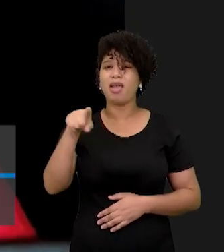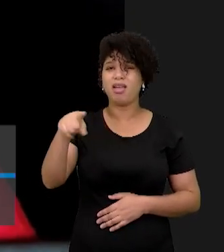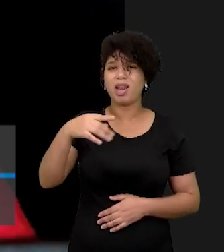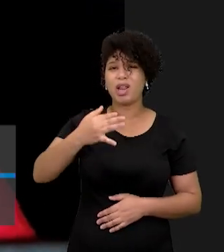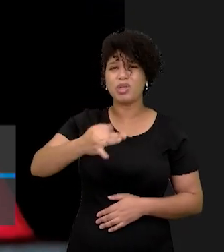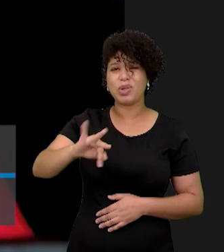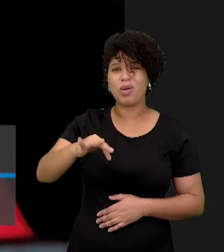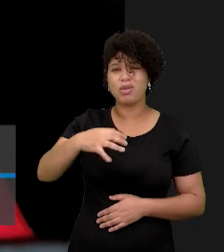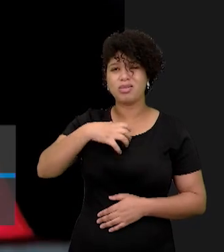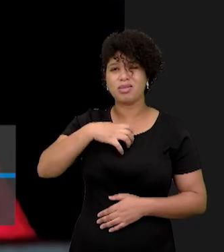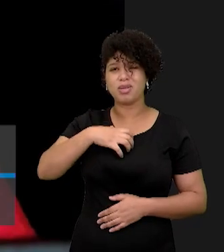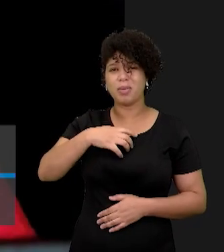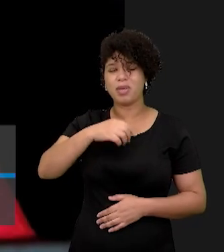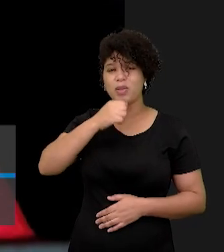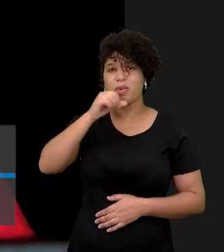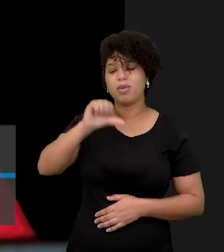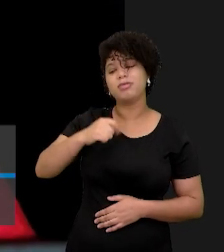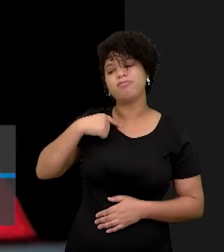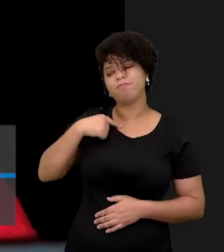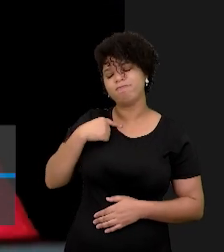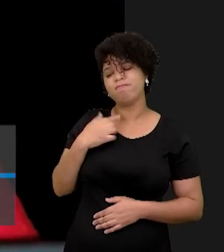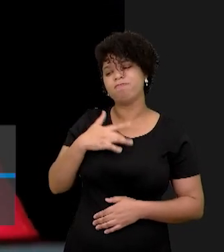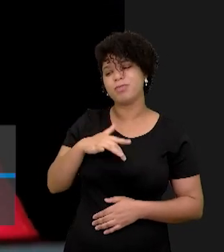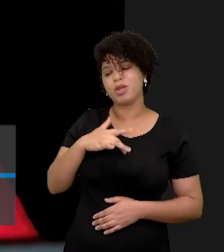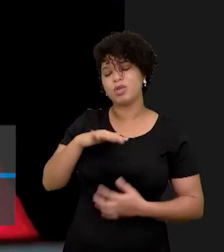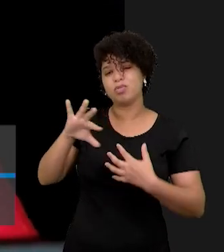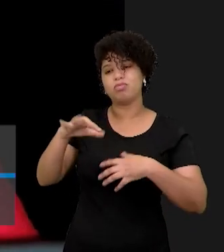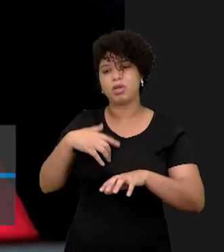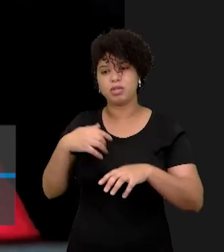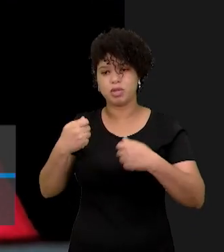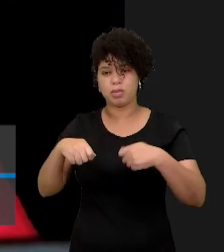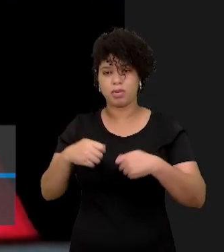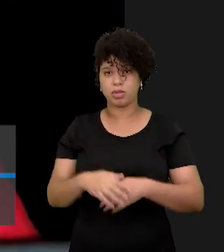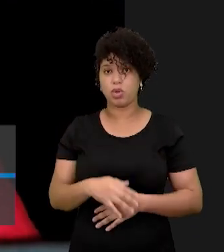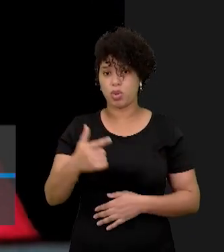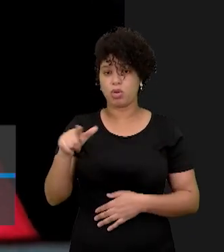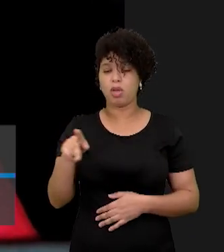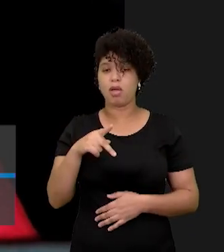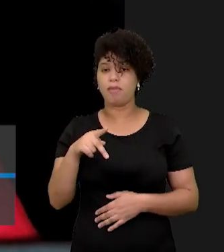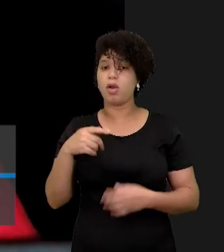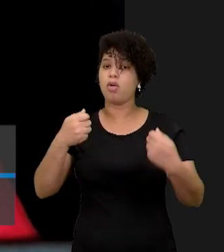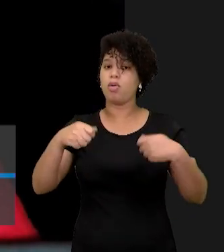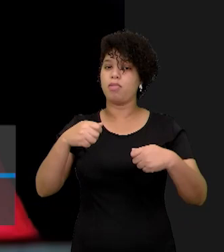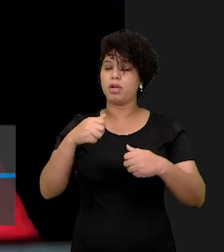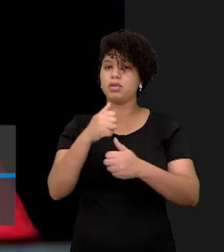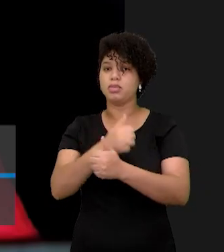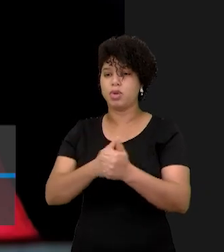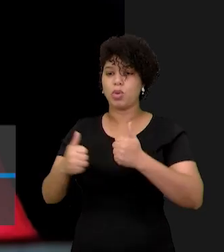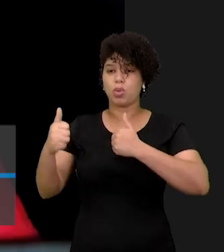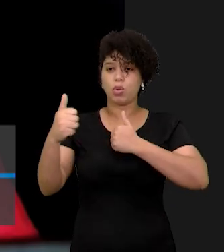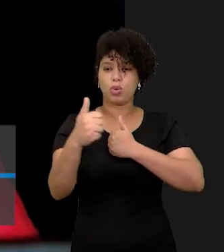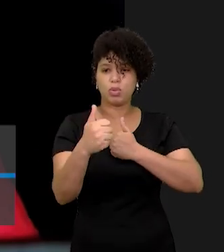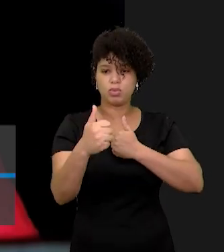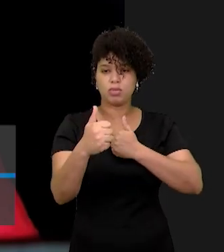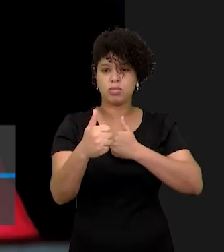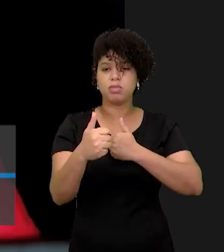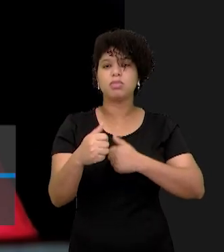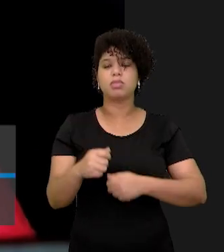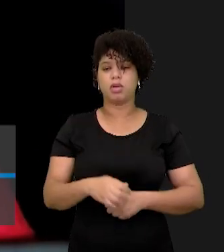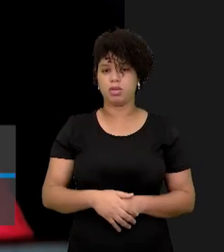pessoas. Já a Pro Regiane diz saber respeitar o outro, se colocar no lugar do